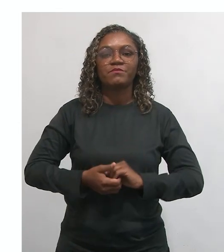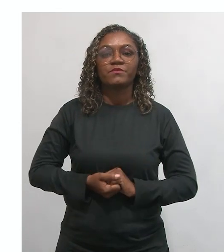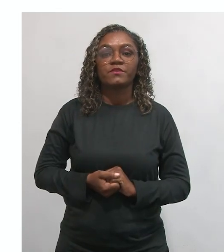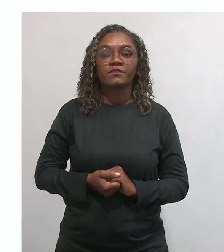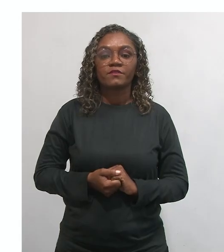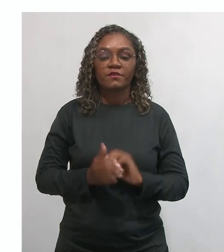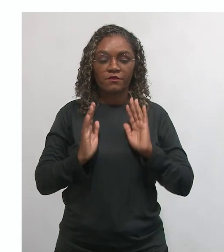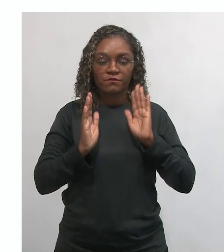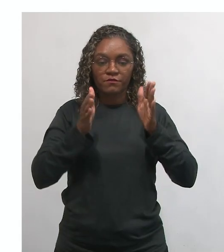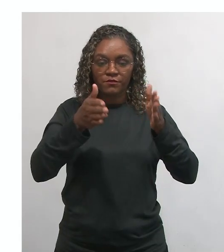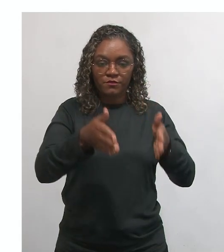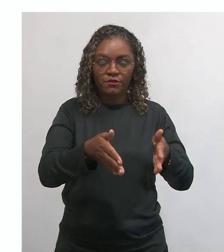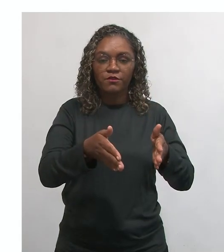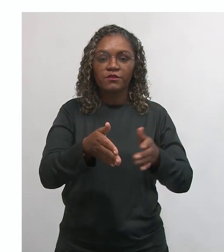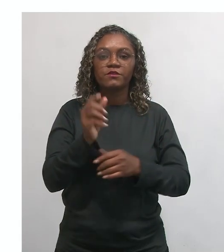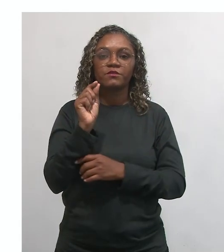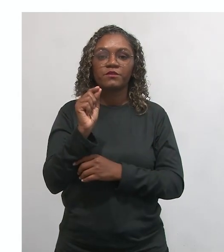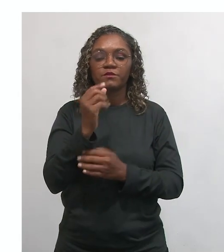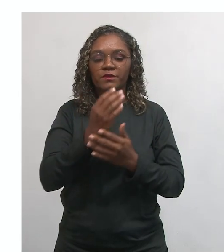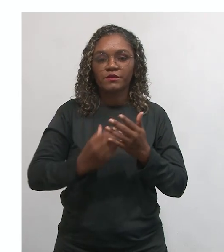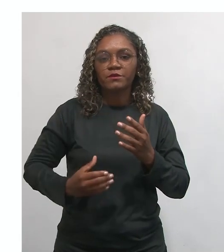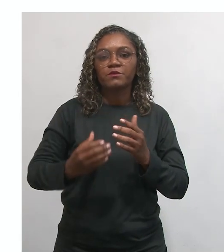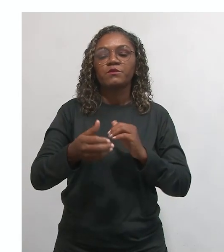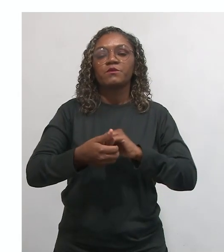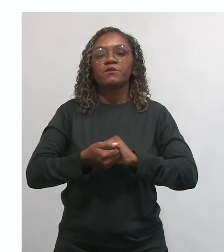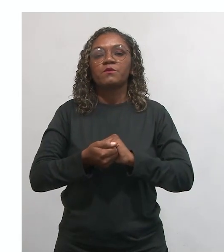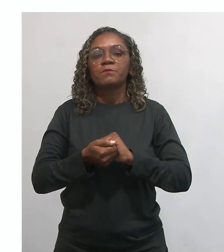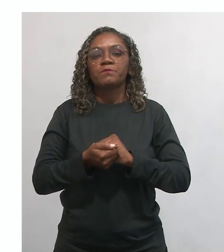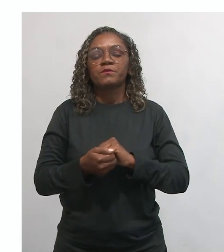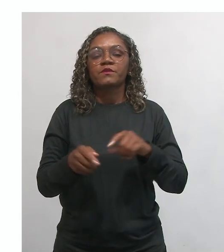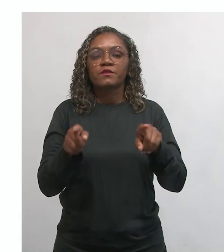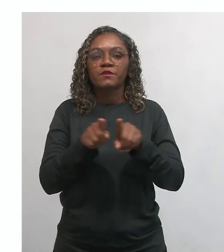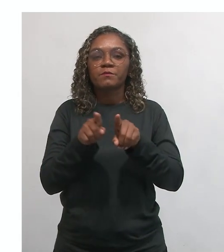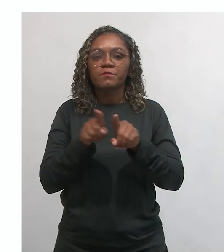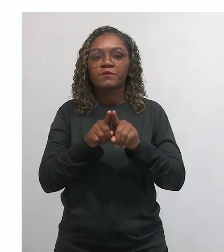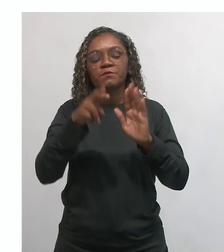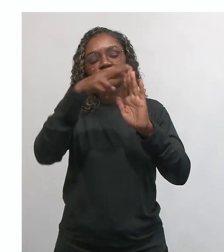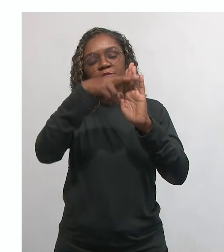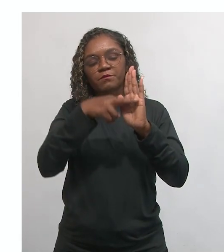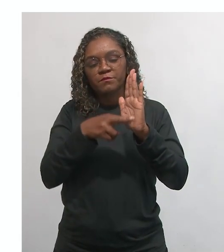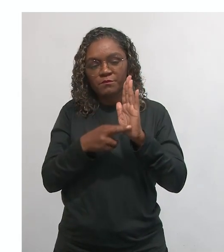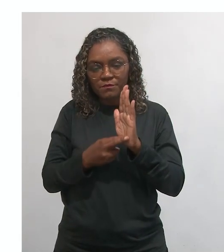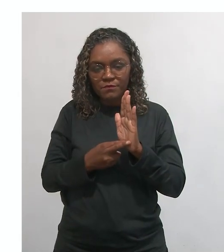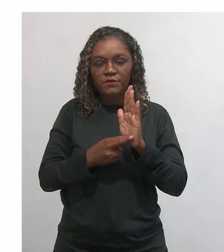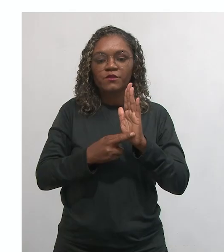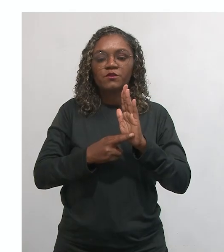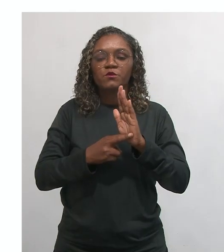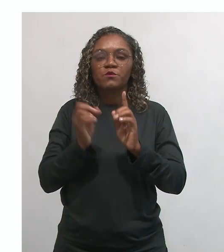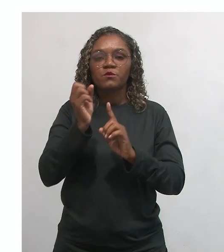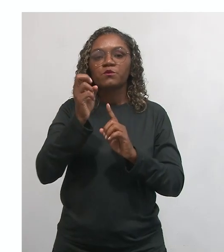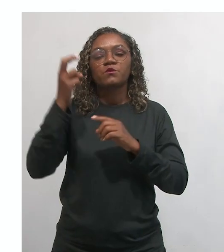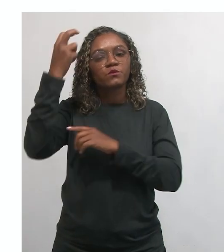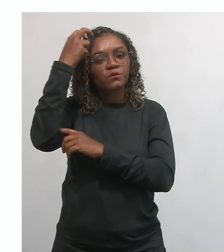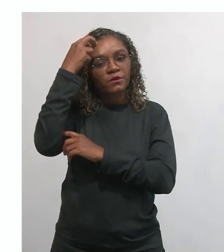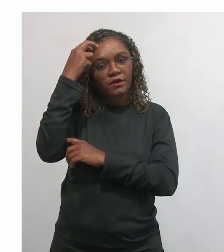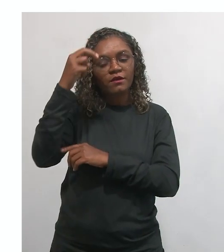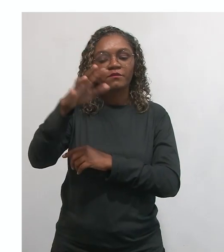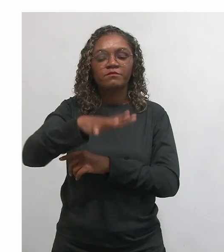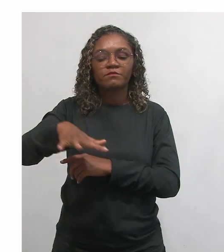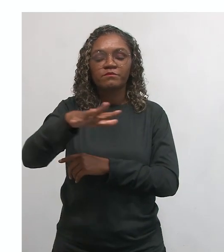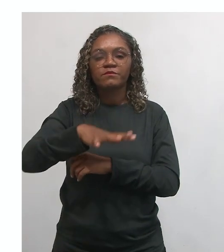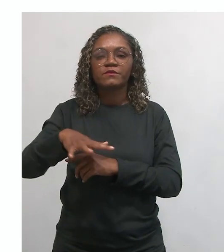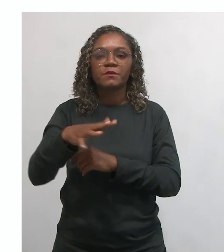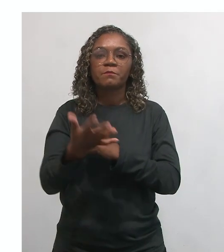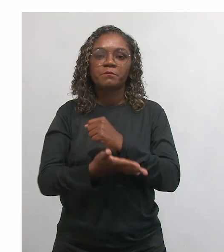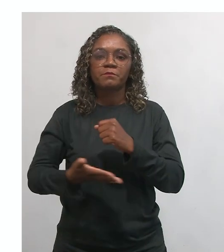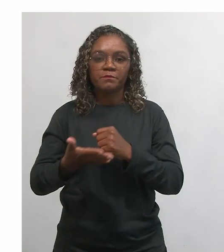de pesquisa voltada para currículo, políticas e diferenças culturais na educação básica. Além disso, sou membro